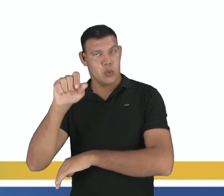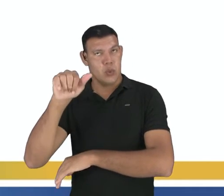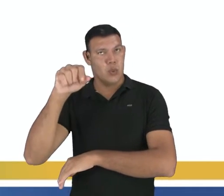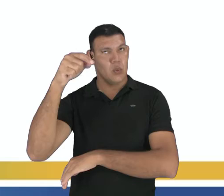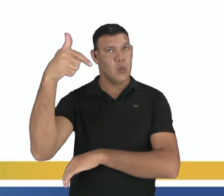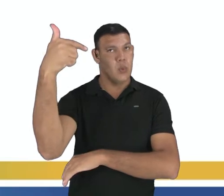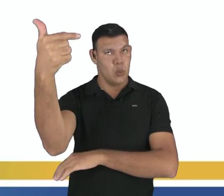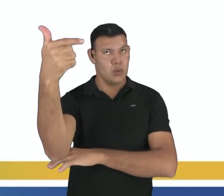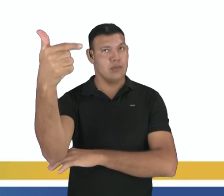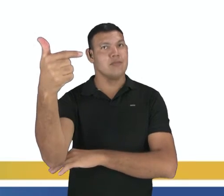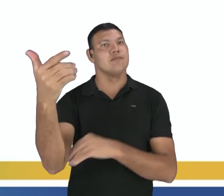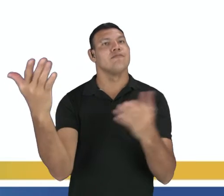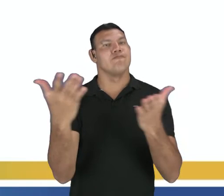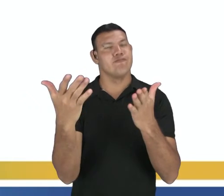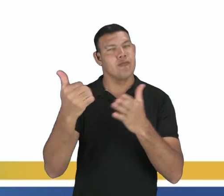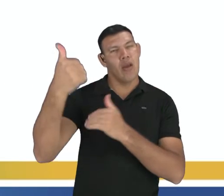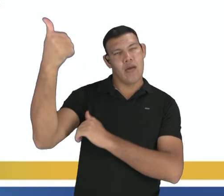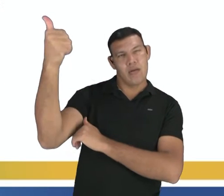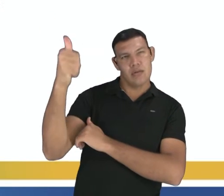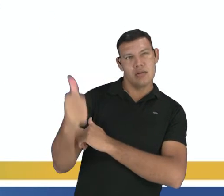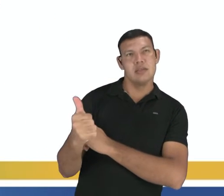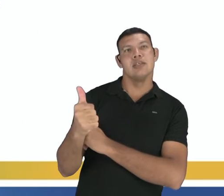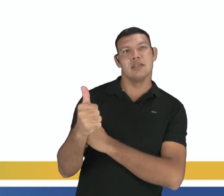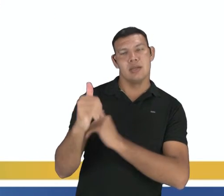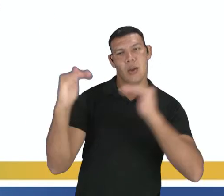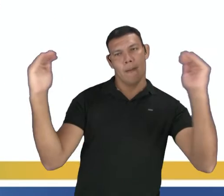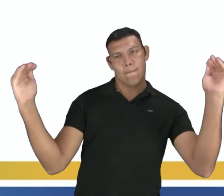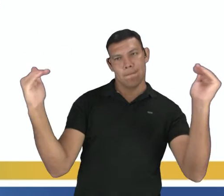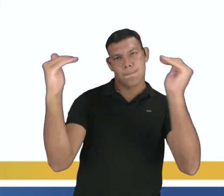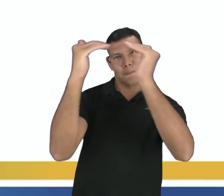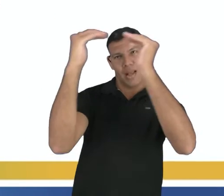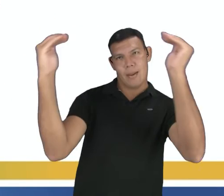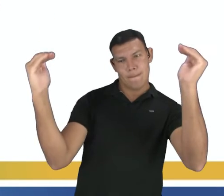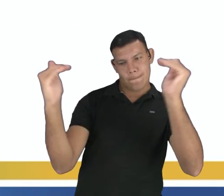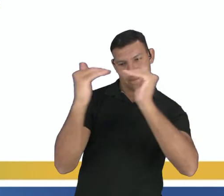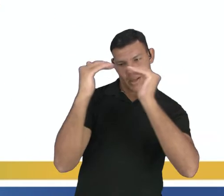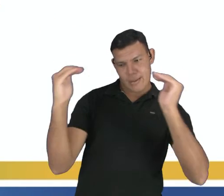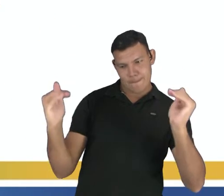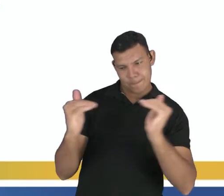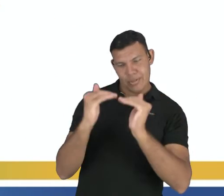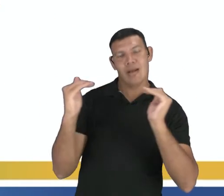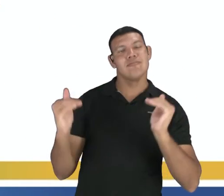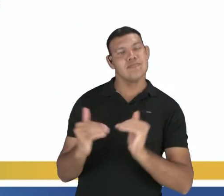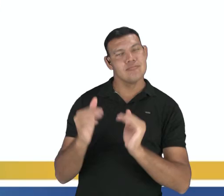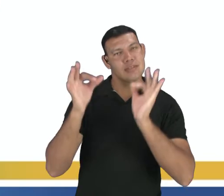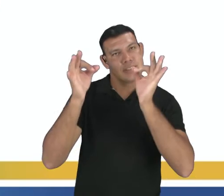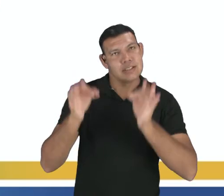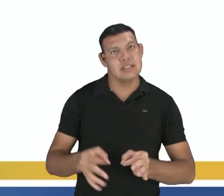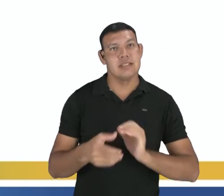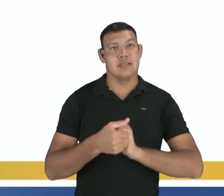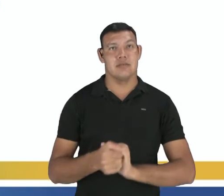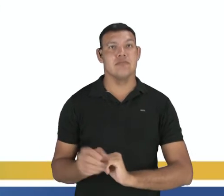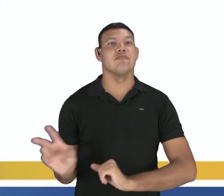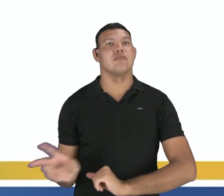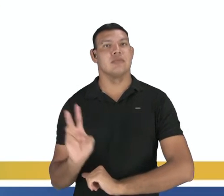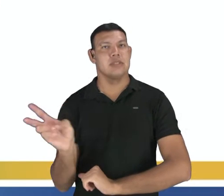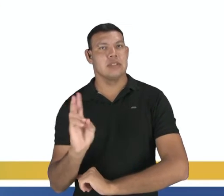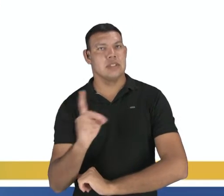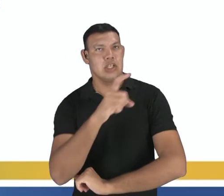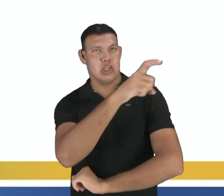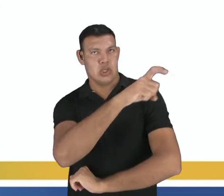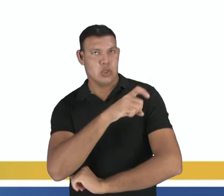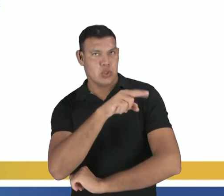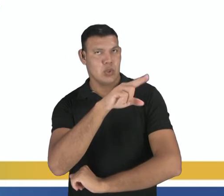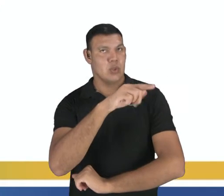aí vamos verificar quantos são os seus pontos comuns. Nesse caso, nós vamos saber que os valores de x igual a